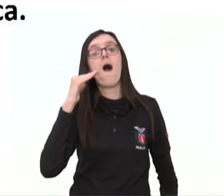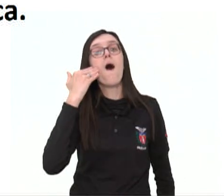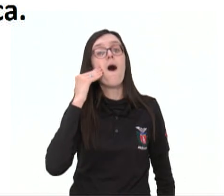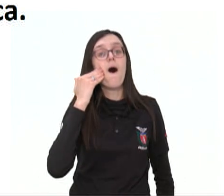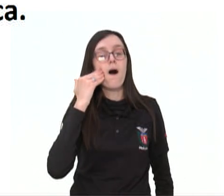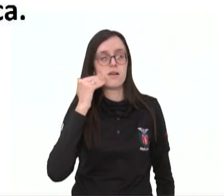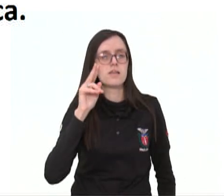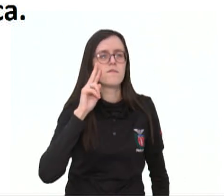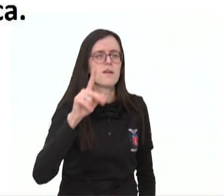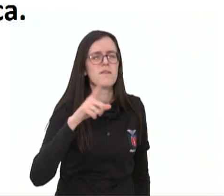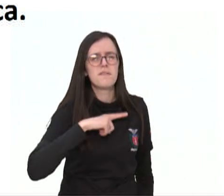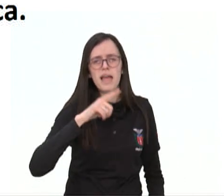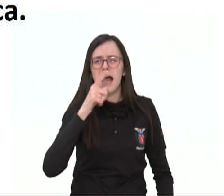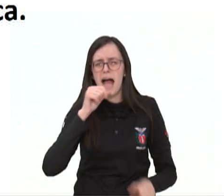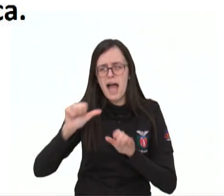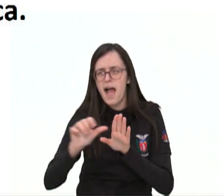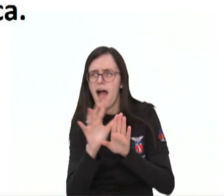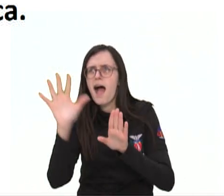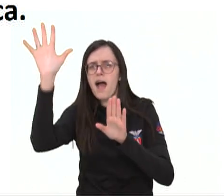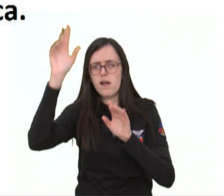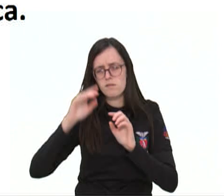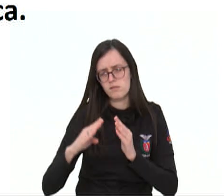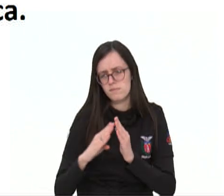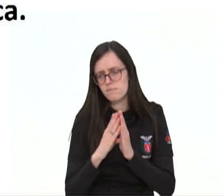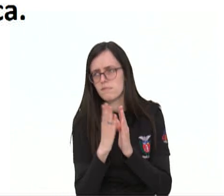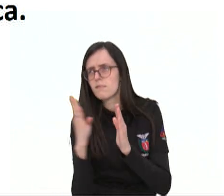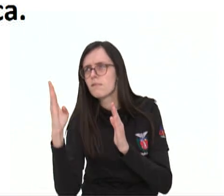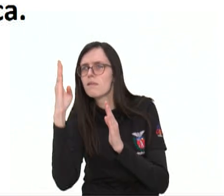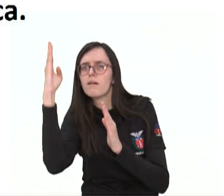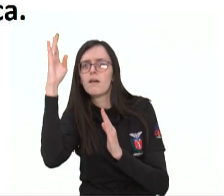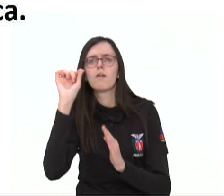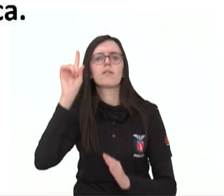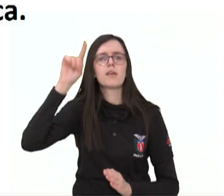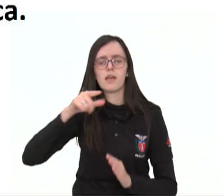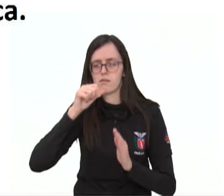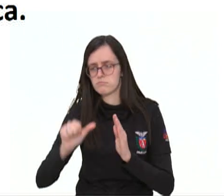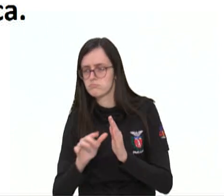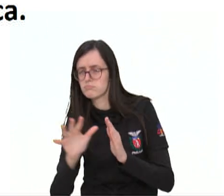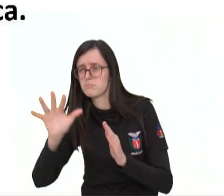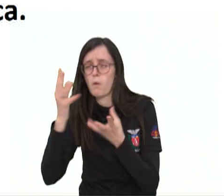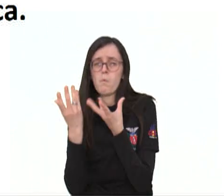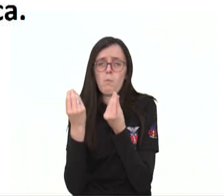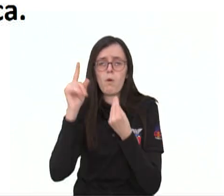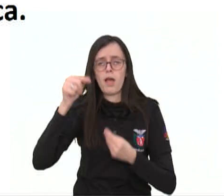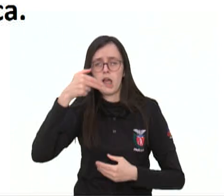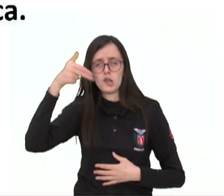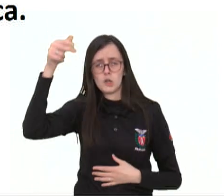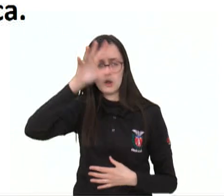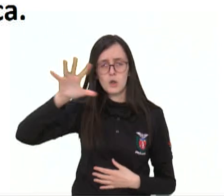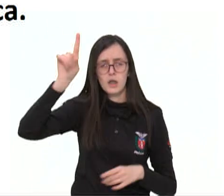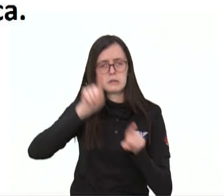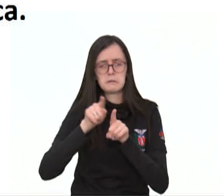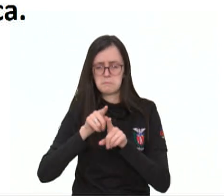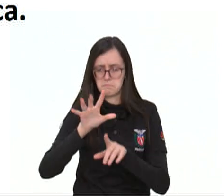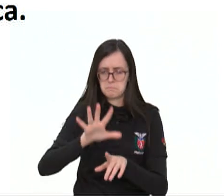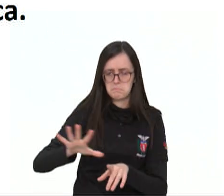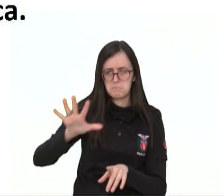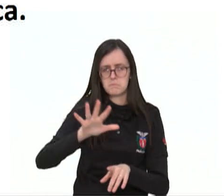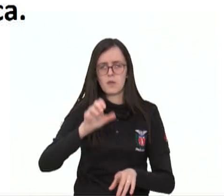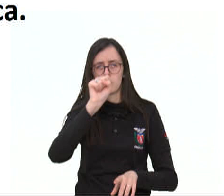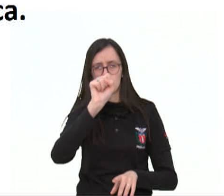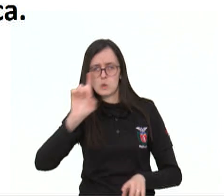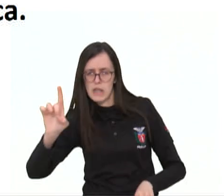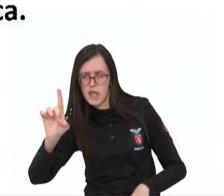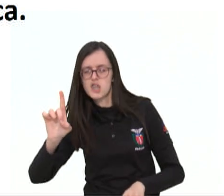rosa, bem no litoral, você já identifica. Faixa litorânea, ocupando muito do Nordeste e algo aqui na atual região